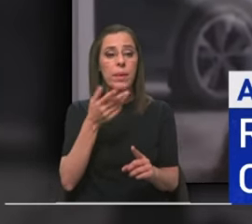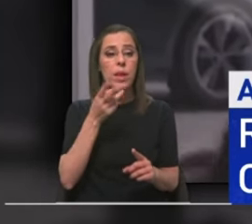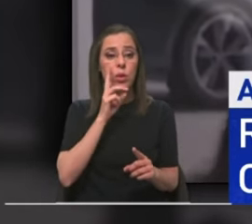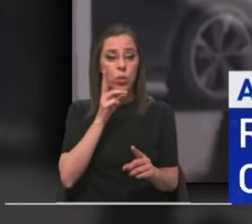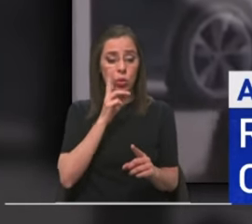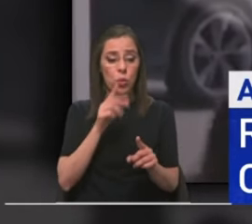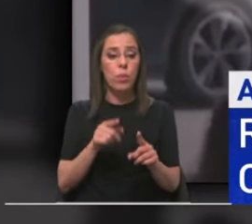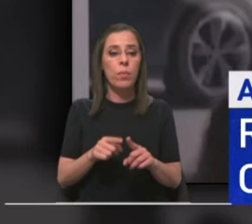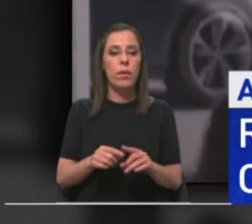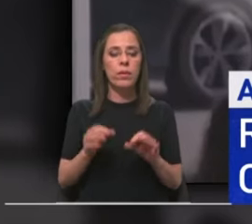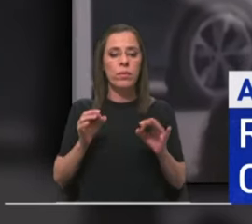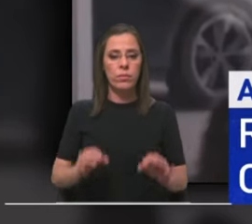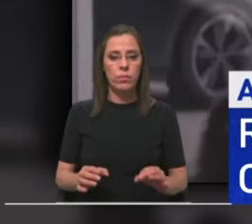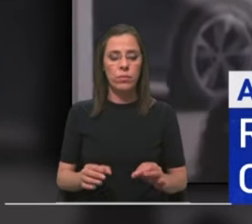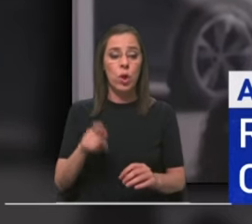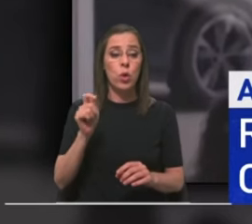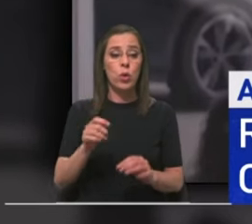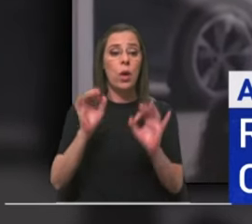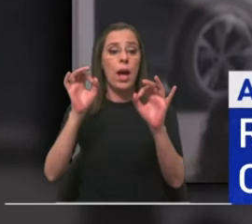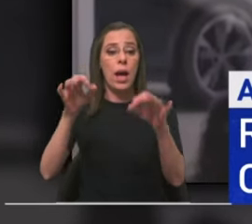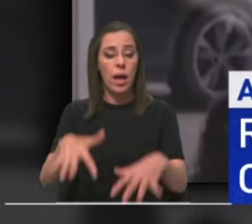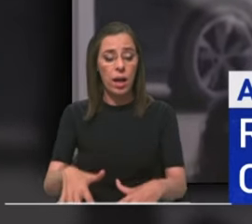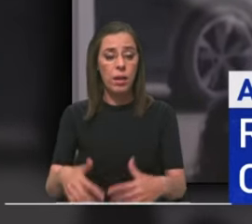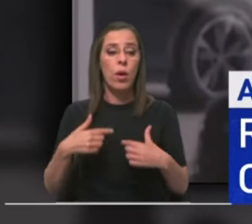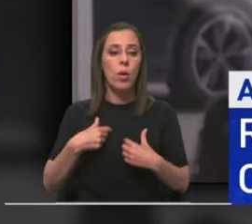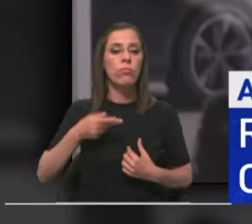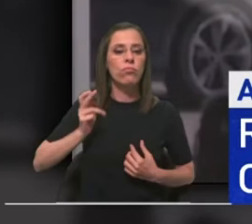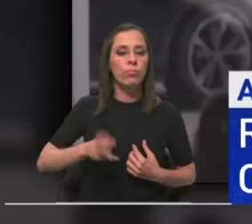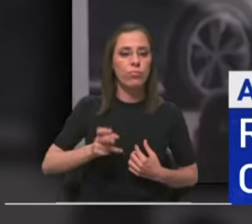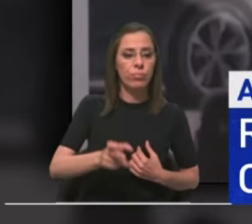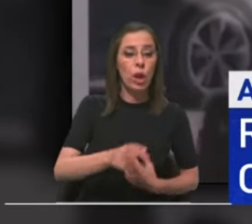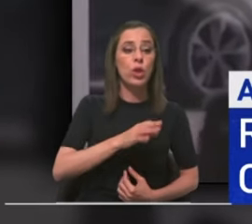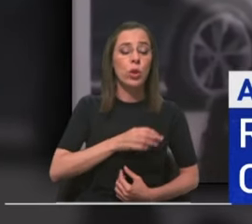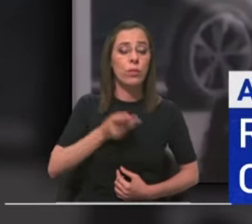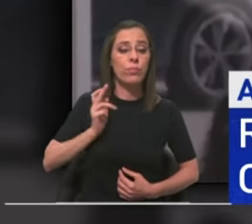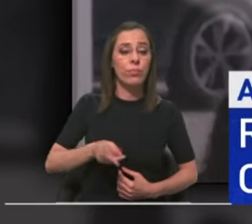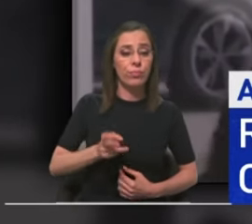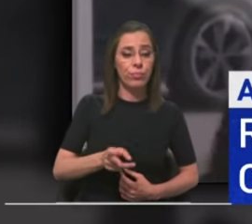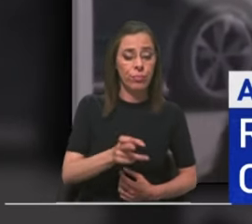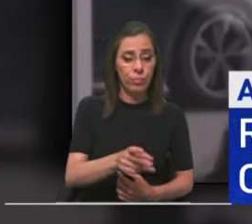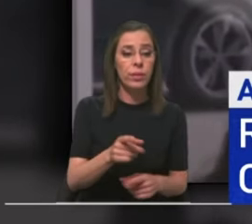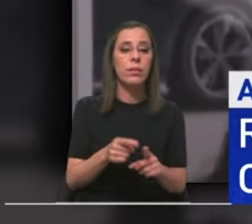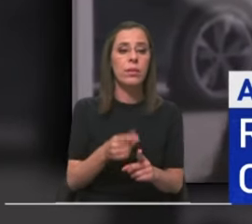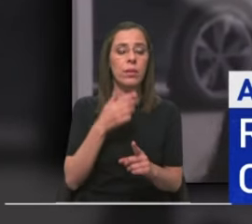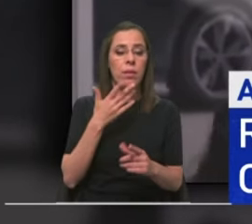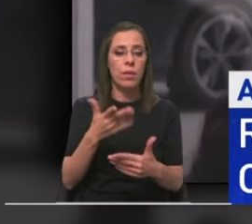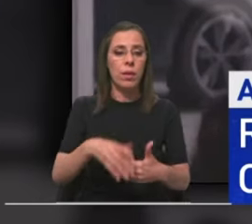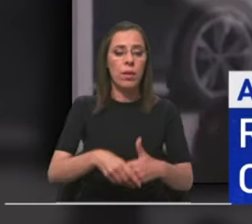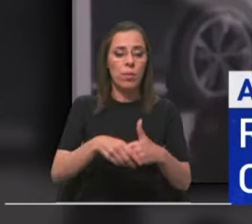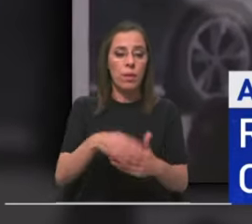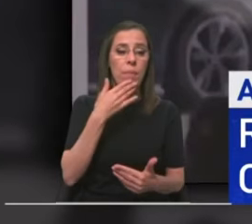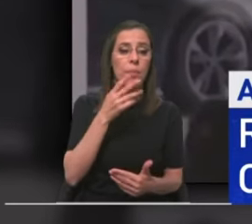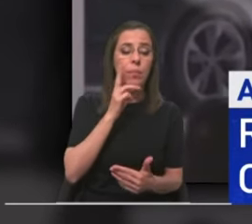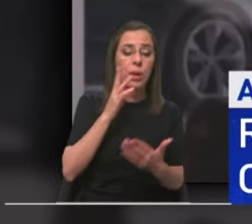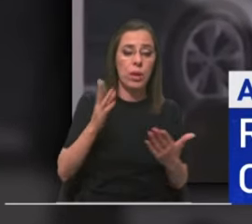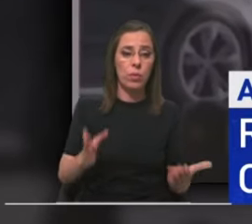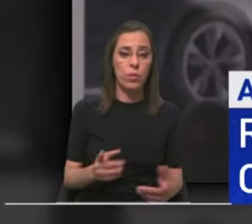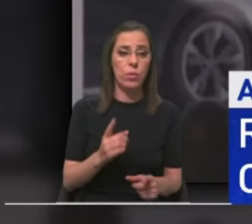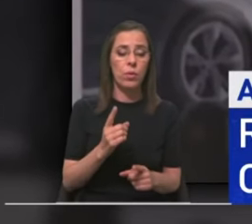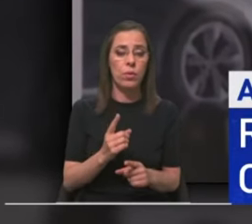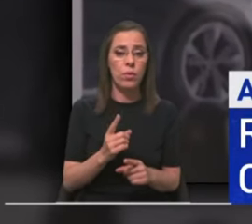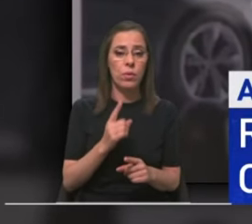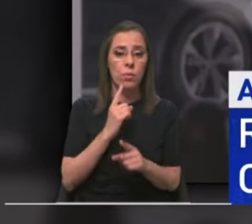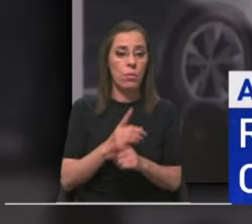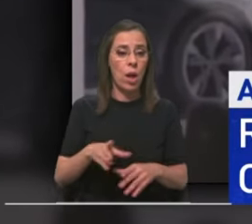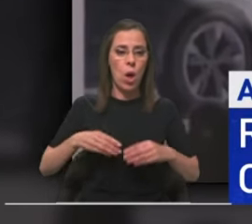desculpas, inclusive, quando o julgamento acabou, eu dirigi-me ao pé do senhor para lhe dar uma mãozada e pedir desculpas. O mesmo, infelizmente,